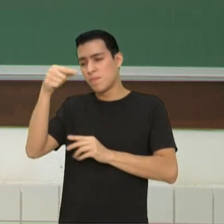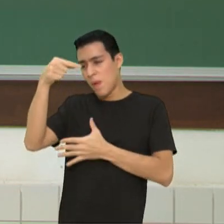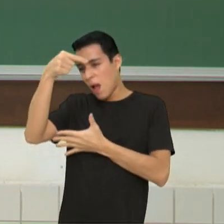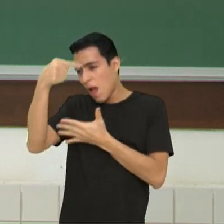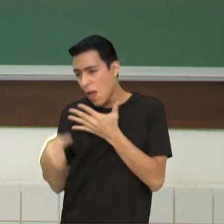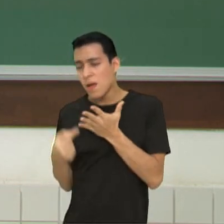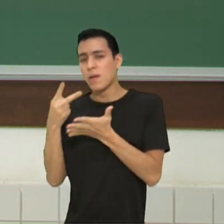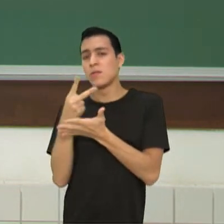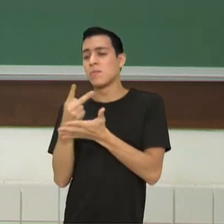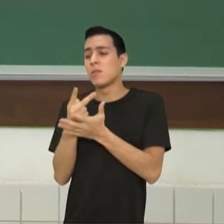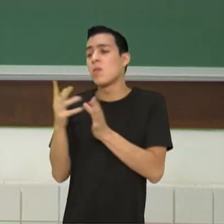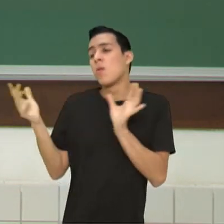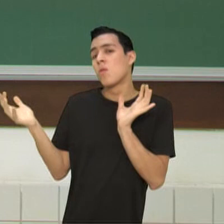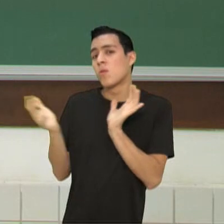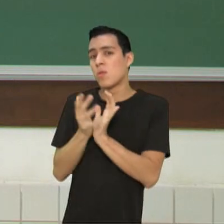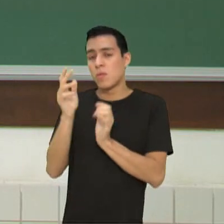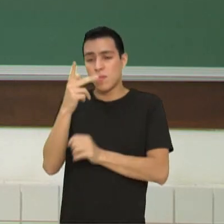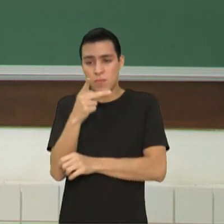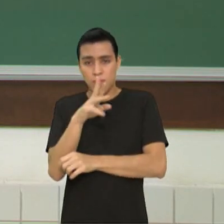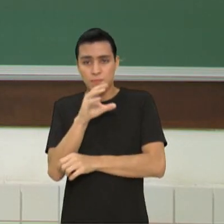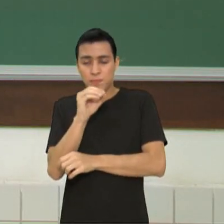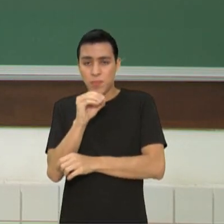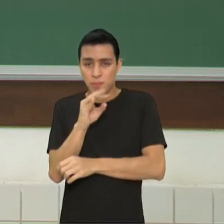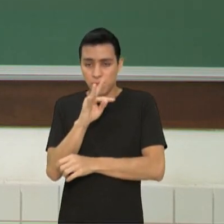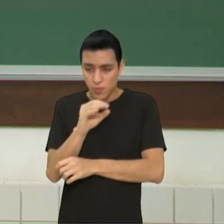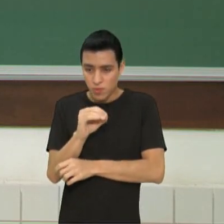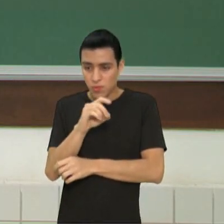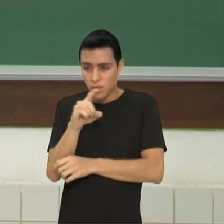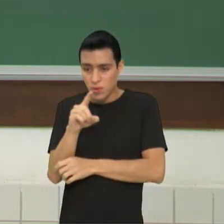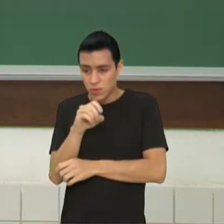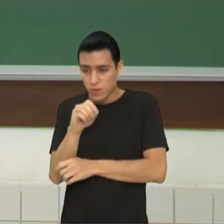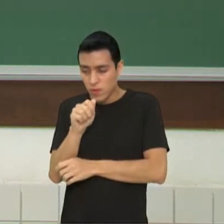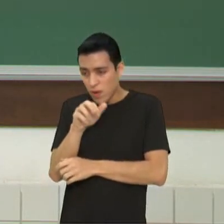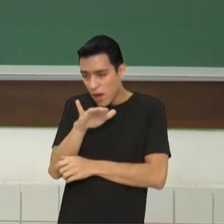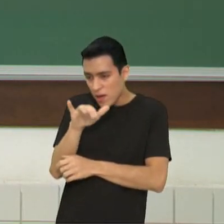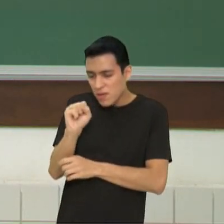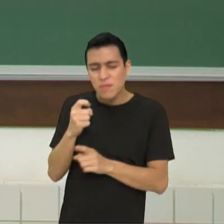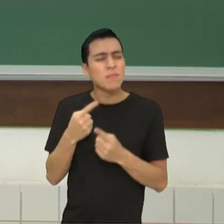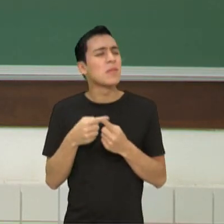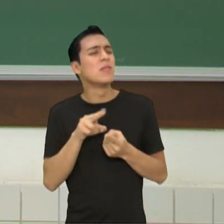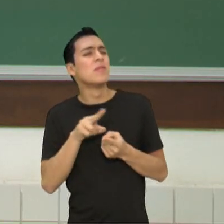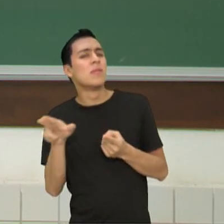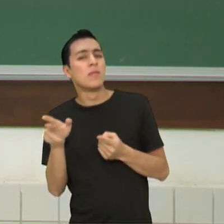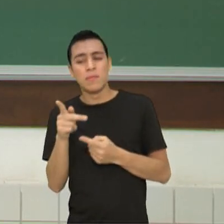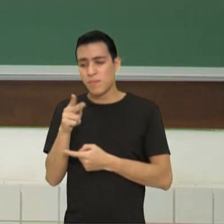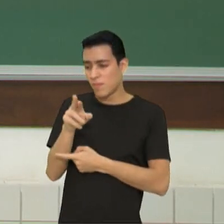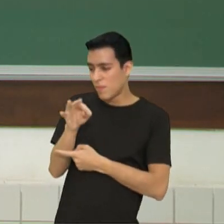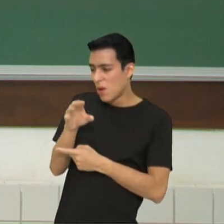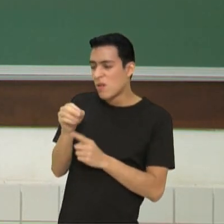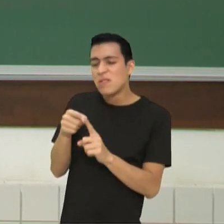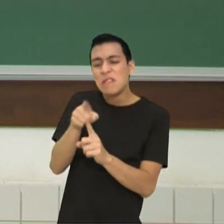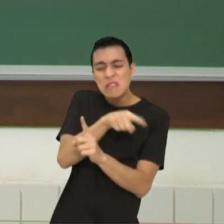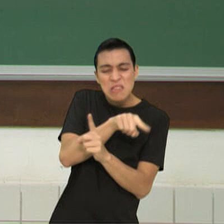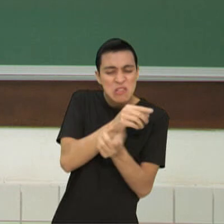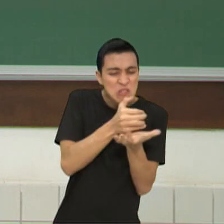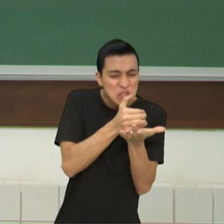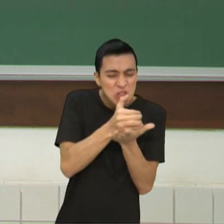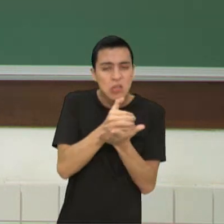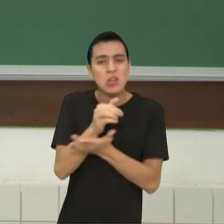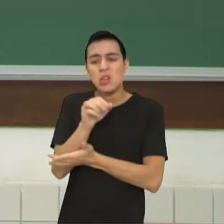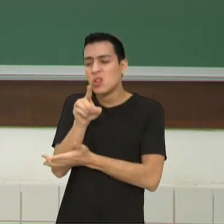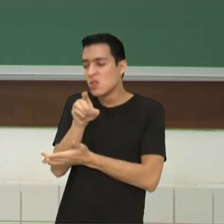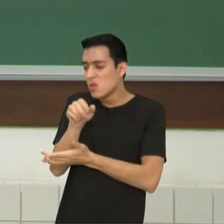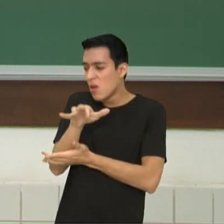representantes do mesmo reino, os protozoários. Por que esse nome? Proto, primitivo.